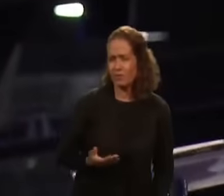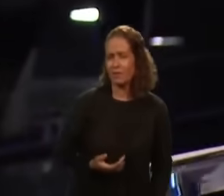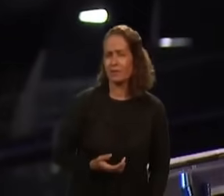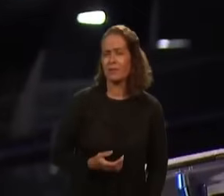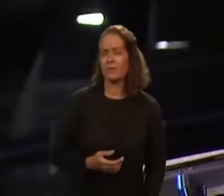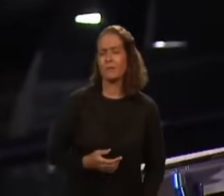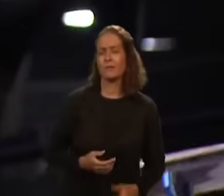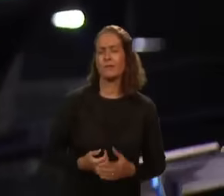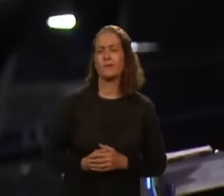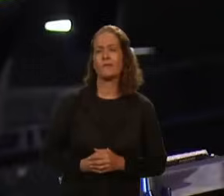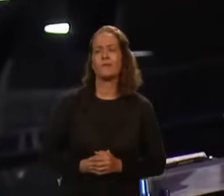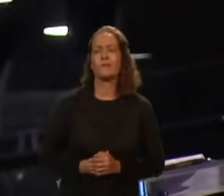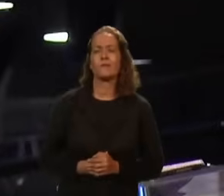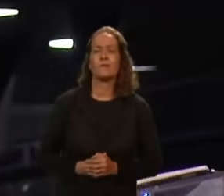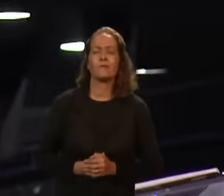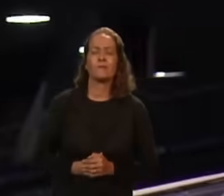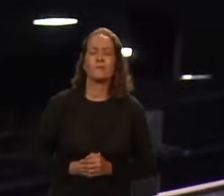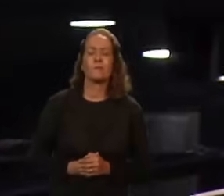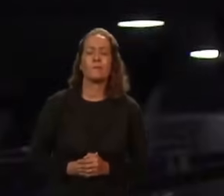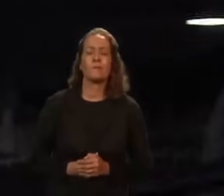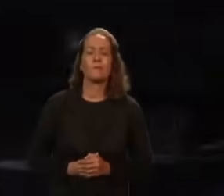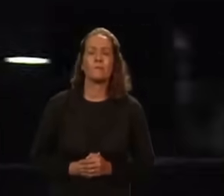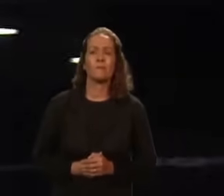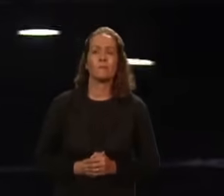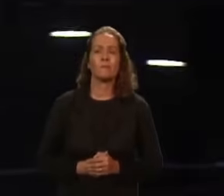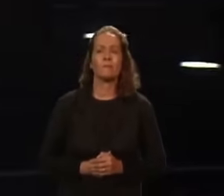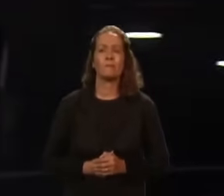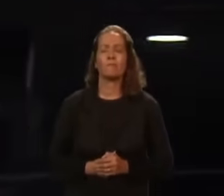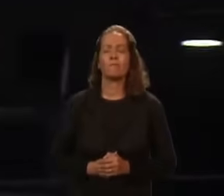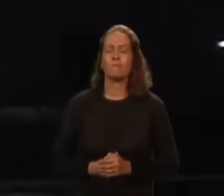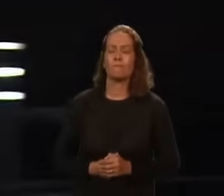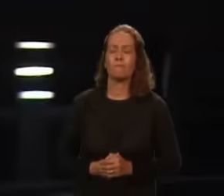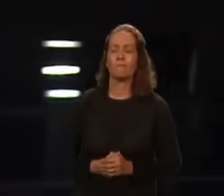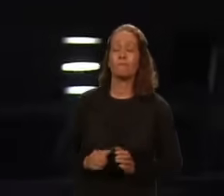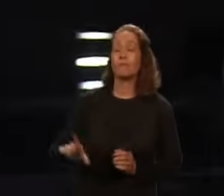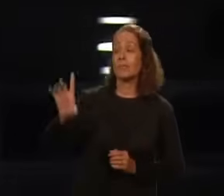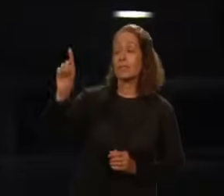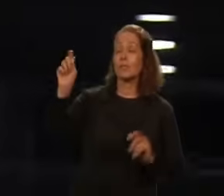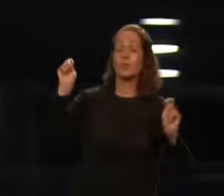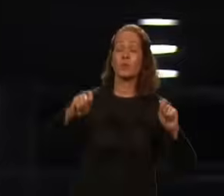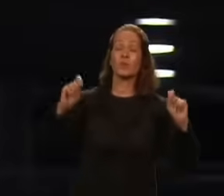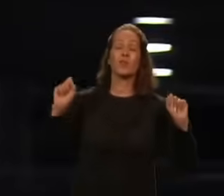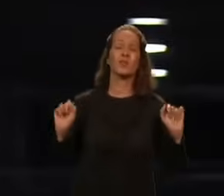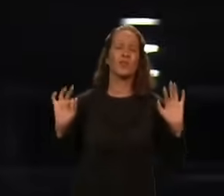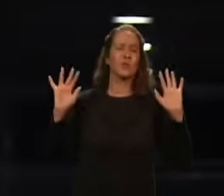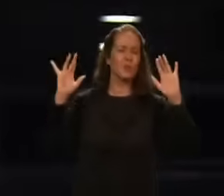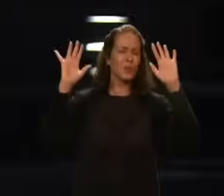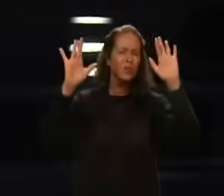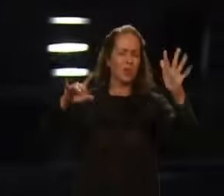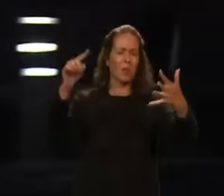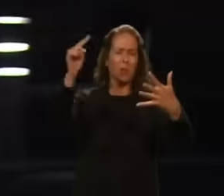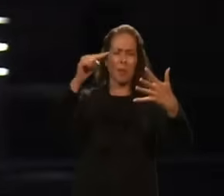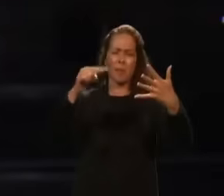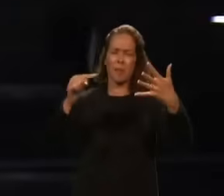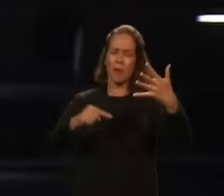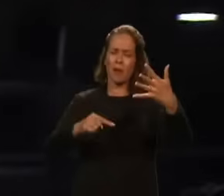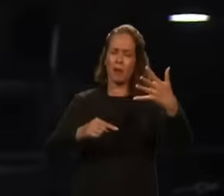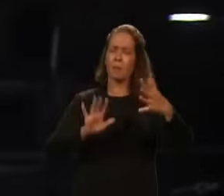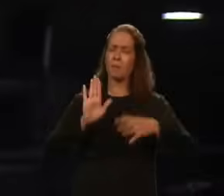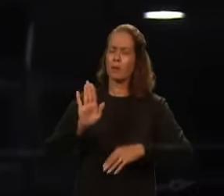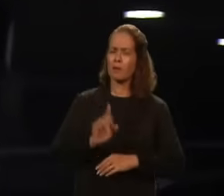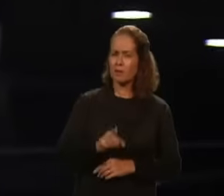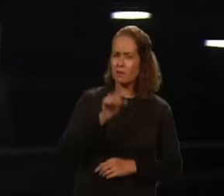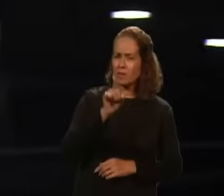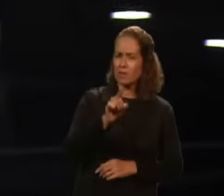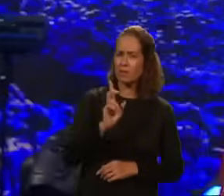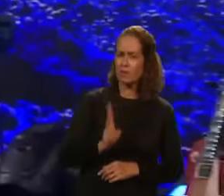Vou fingir que você não deu essa resposta, vou perguntar de novo. Deus pode te abençoar com o que Ele quiser e você vai continuar com